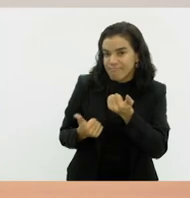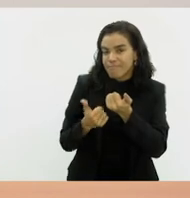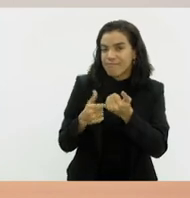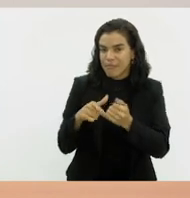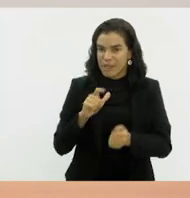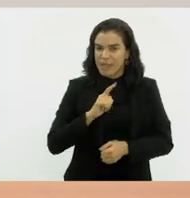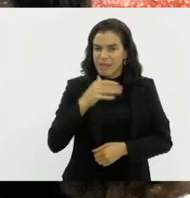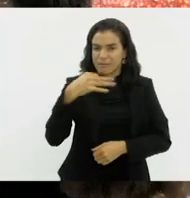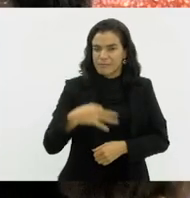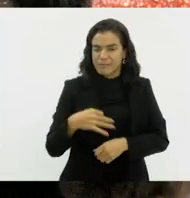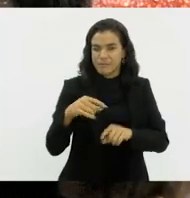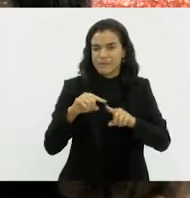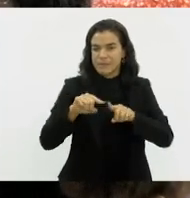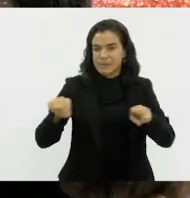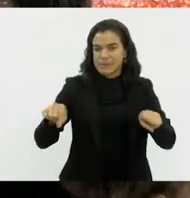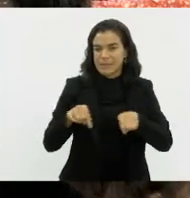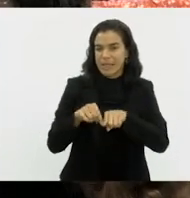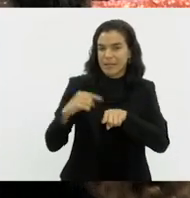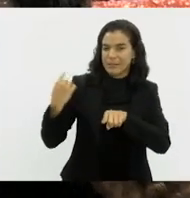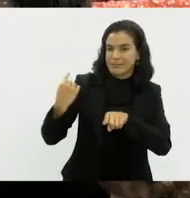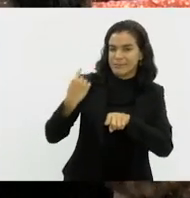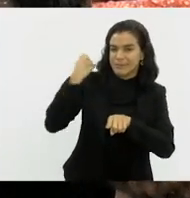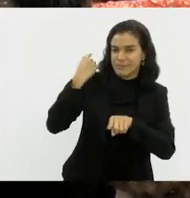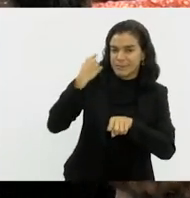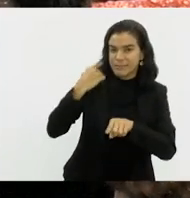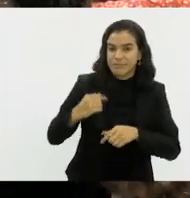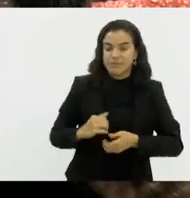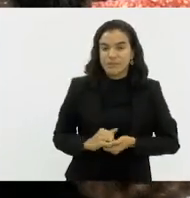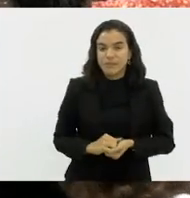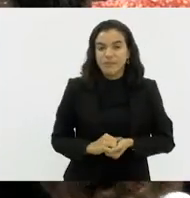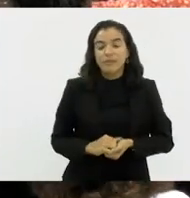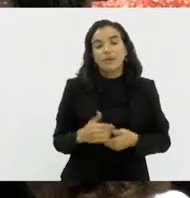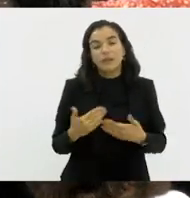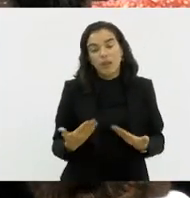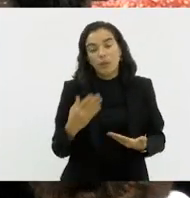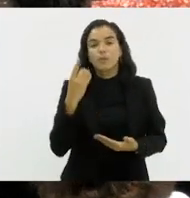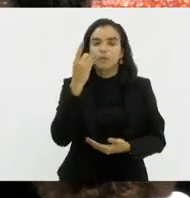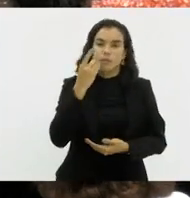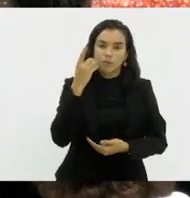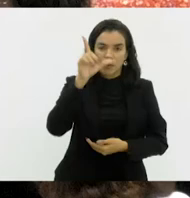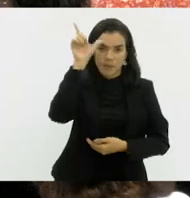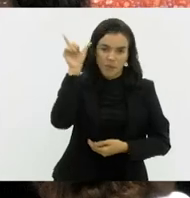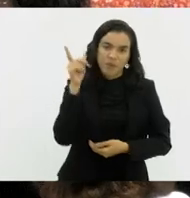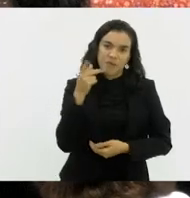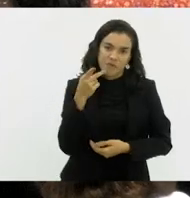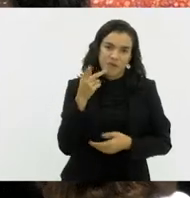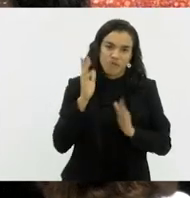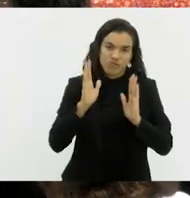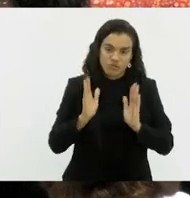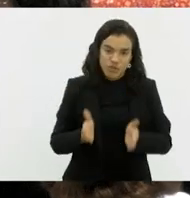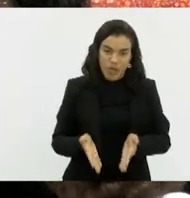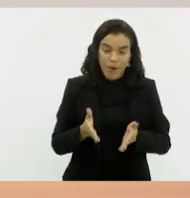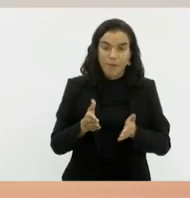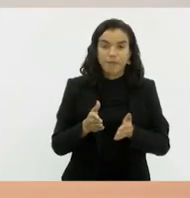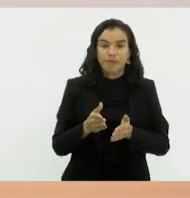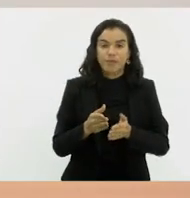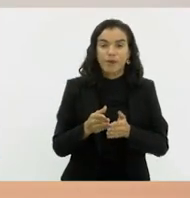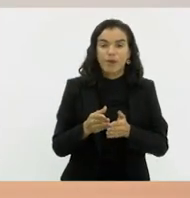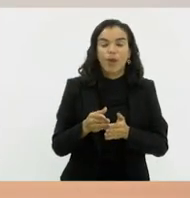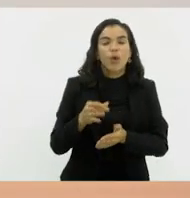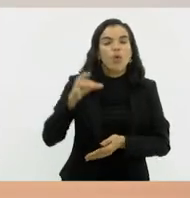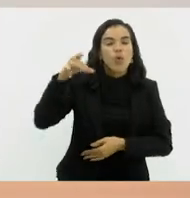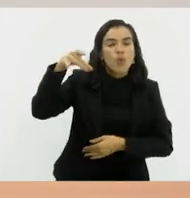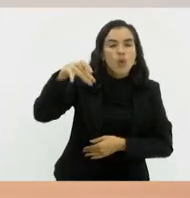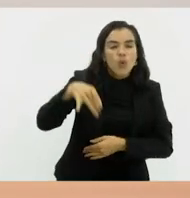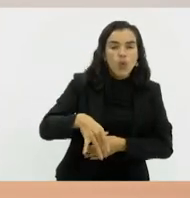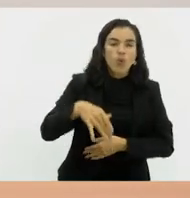ter, com certeza, alguma cadeira por aqui. Bom, conforme o deputado Luiz Paulo falou, o último momento que